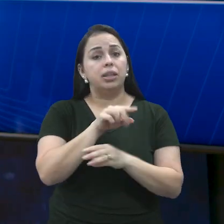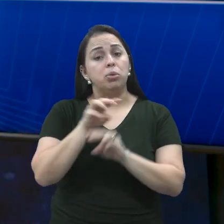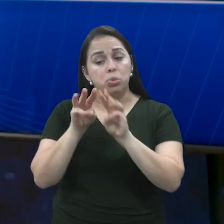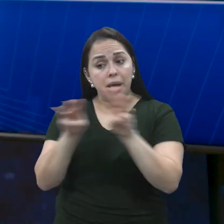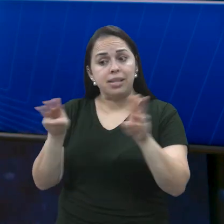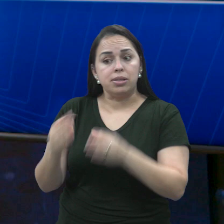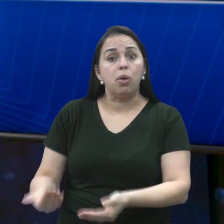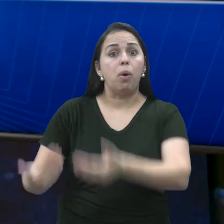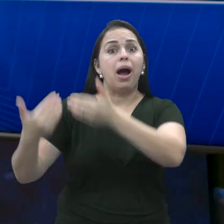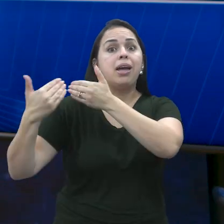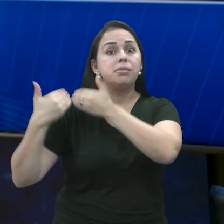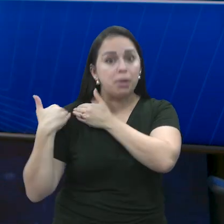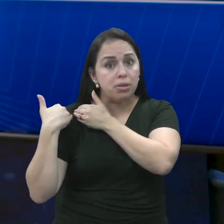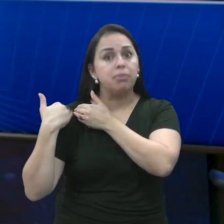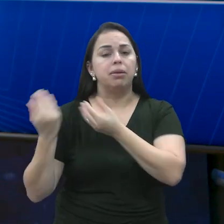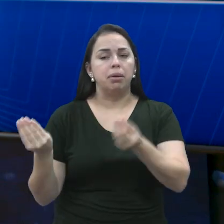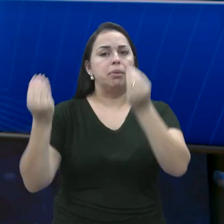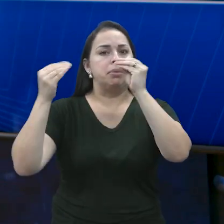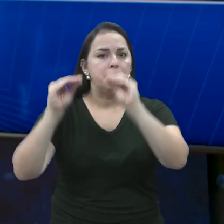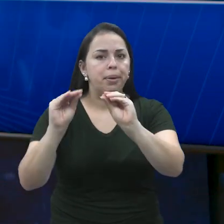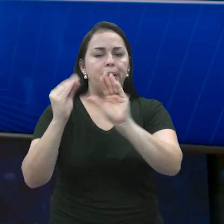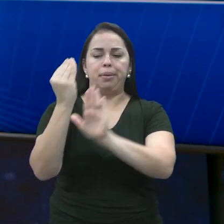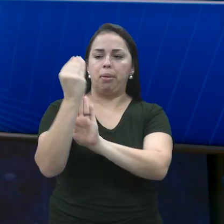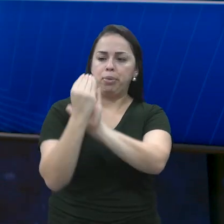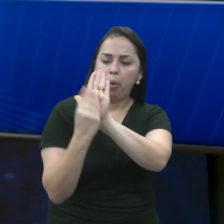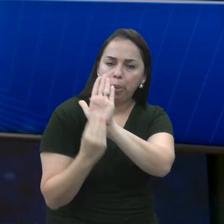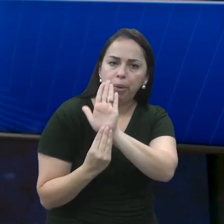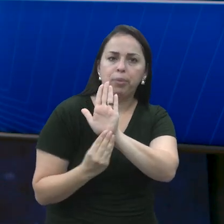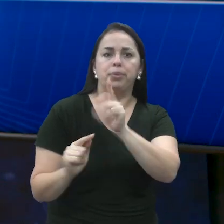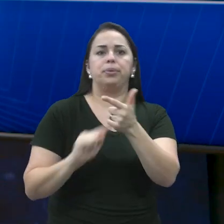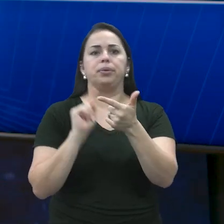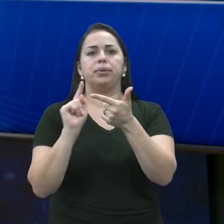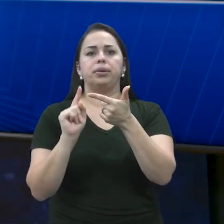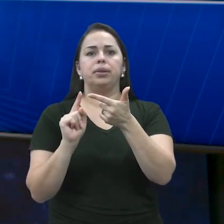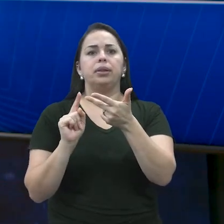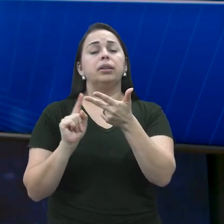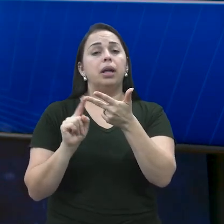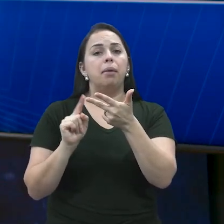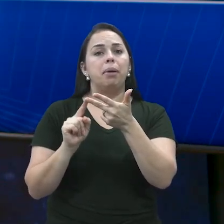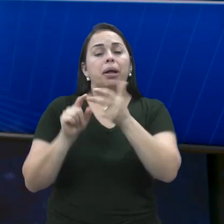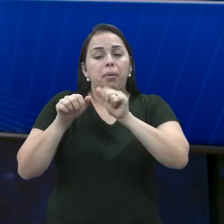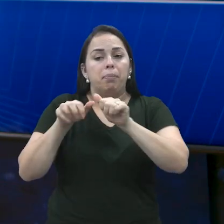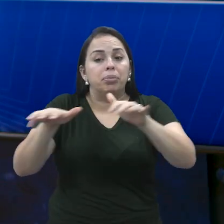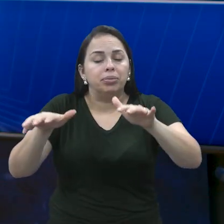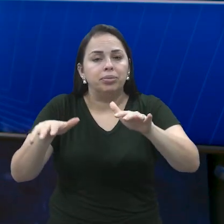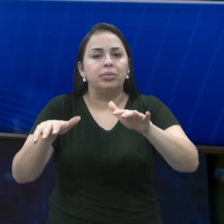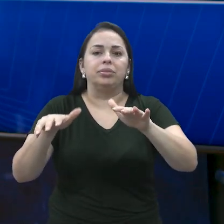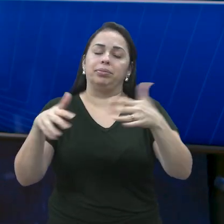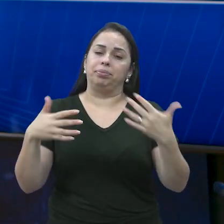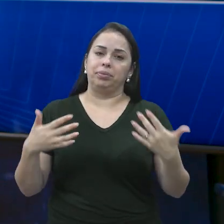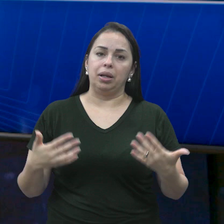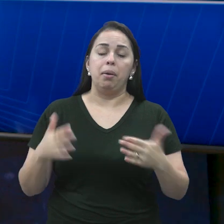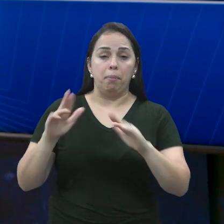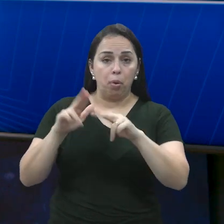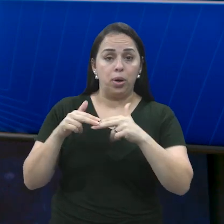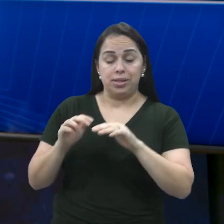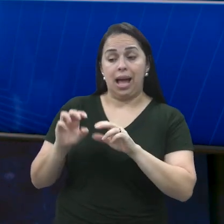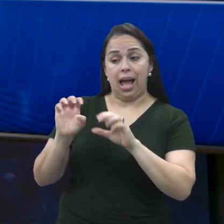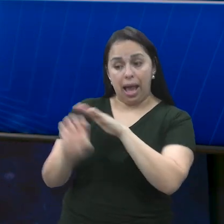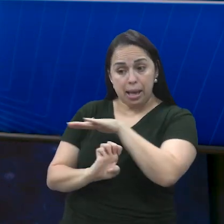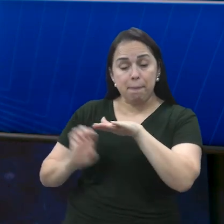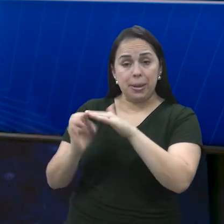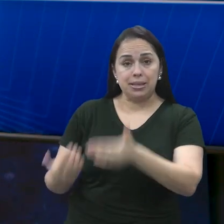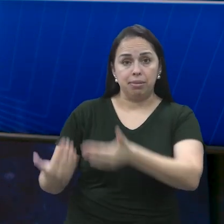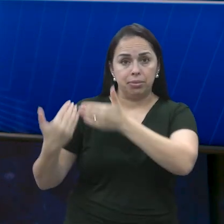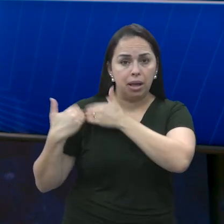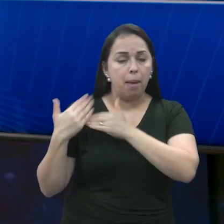dessas plataformas sobre aquilo que é produzido, os conteúdos que são gerados, os conteúdos que são impulsionados perante a sociedade. No